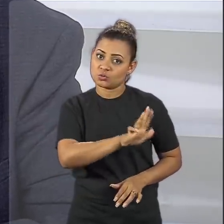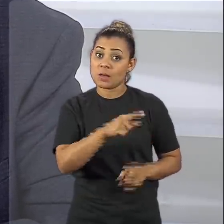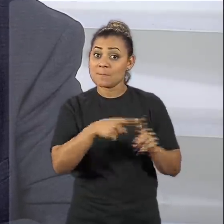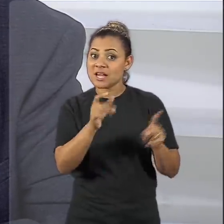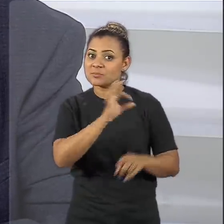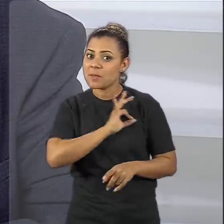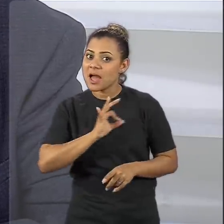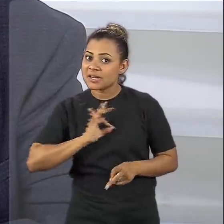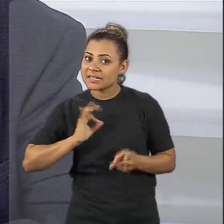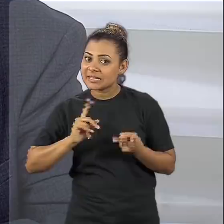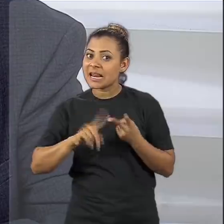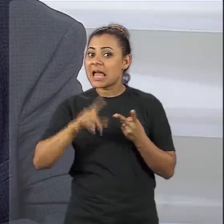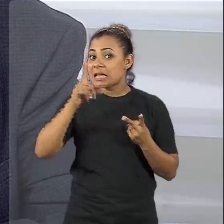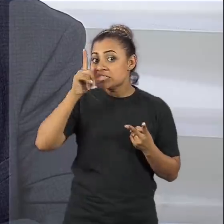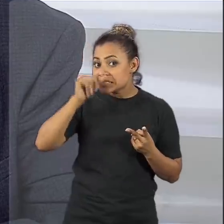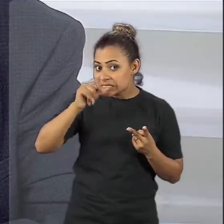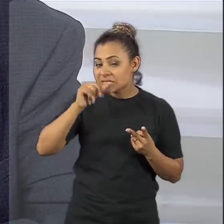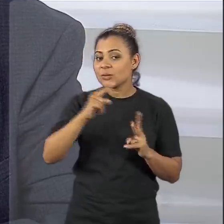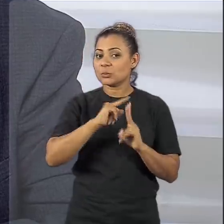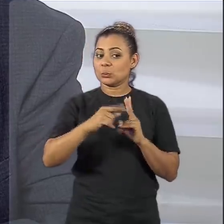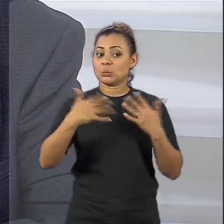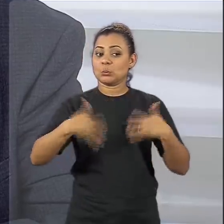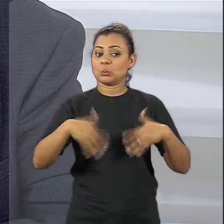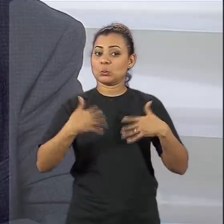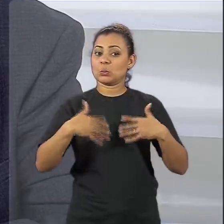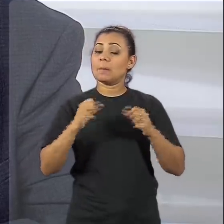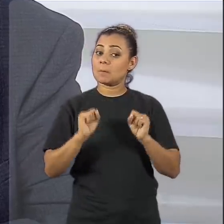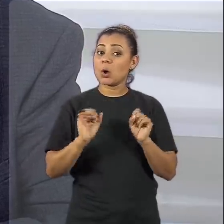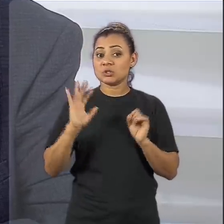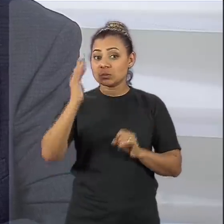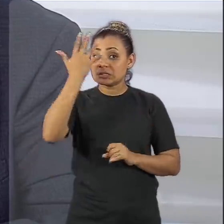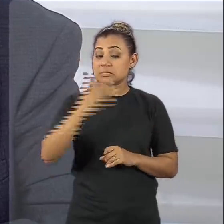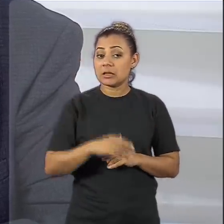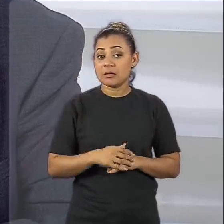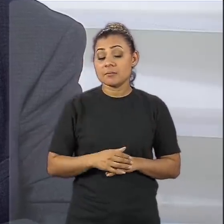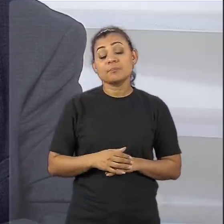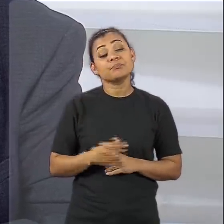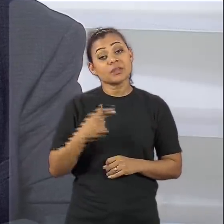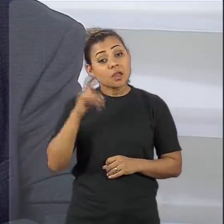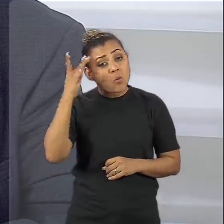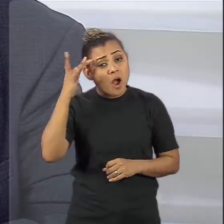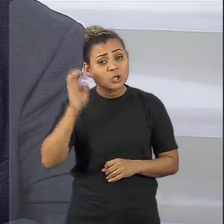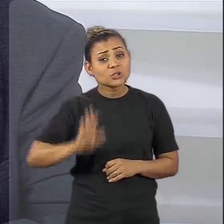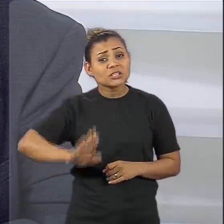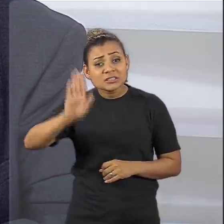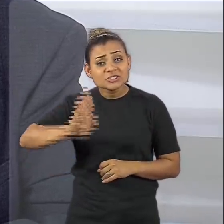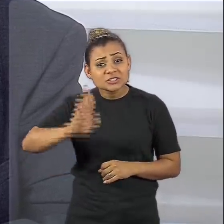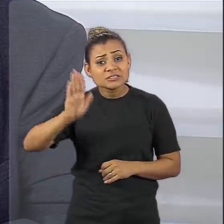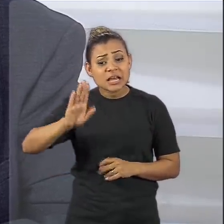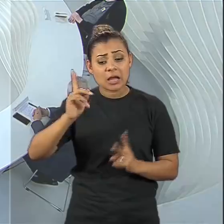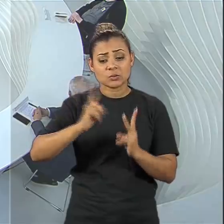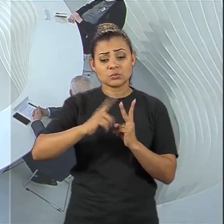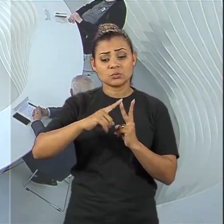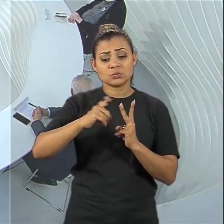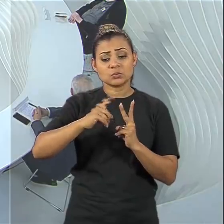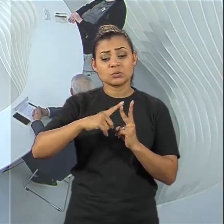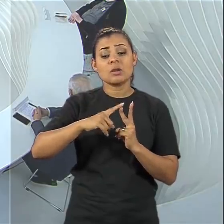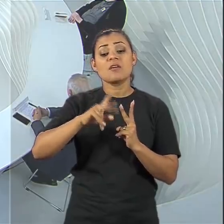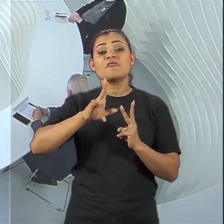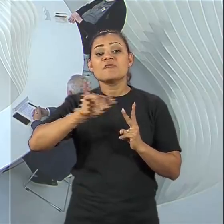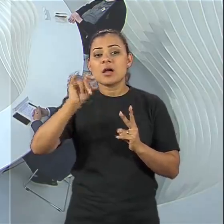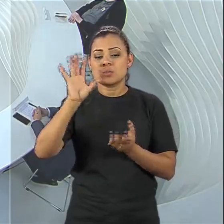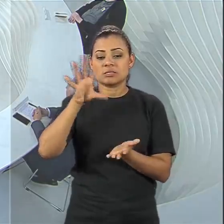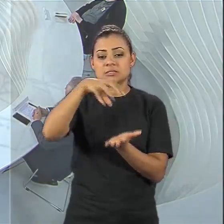Ciro têm uma chance de chegar junto com o candidato segundo do centro. Eu acho que o candidato confirmado no segundo turno é o candidato